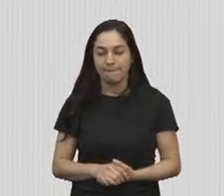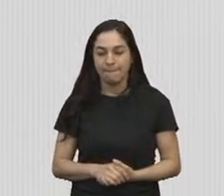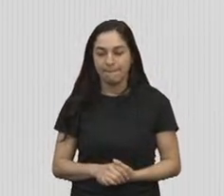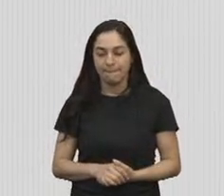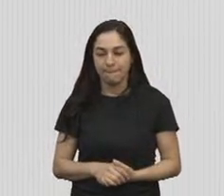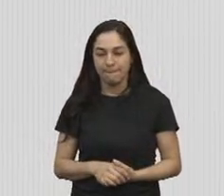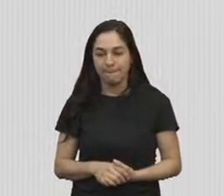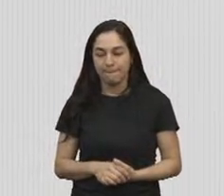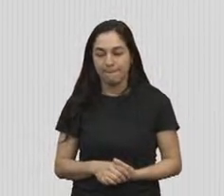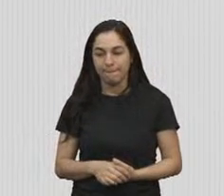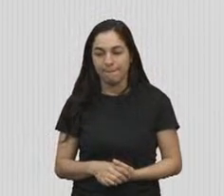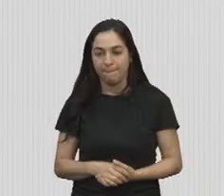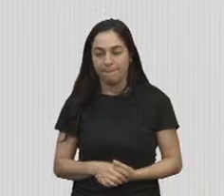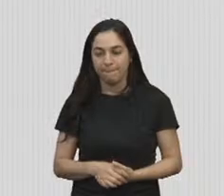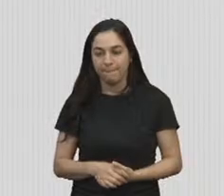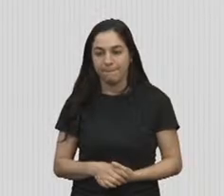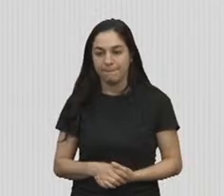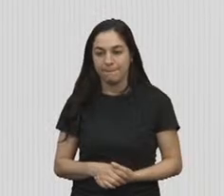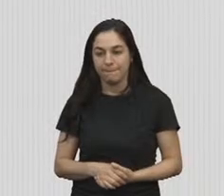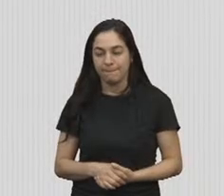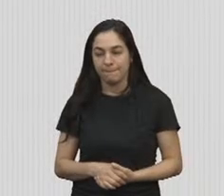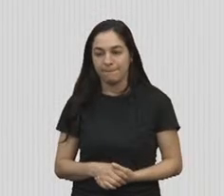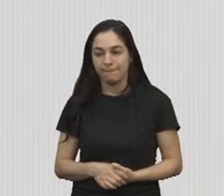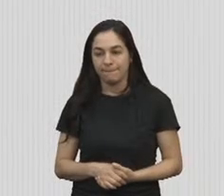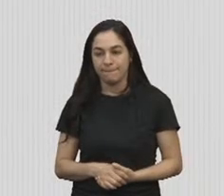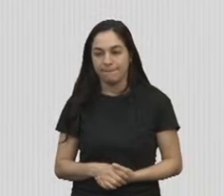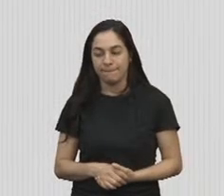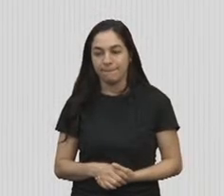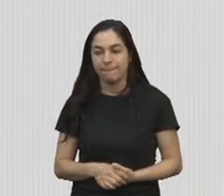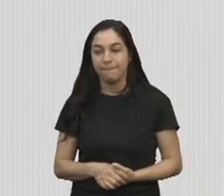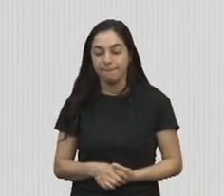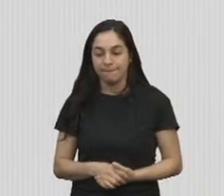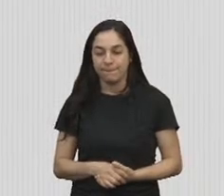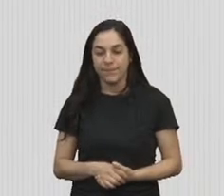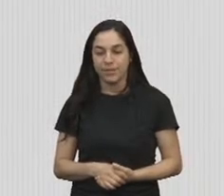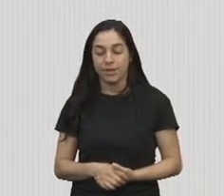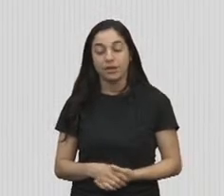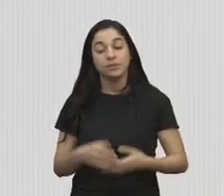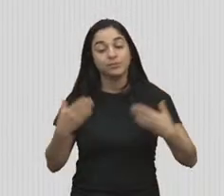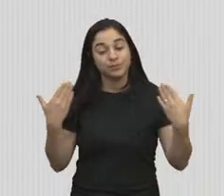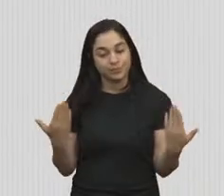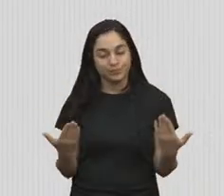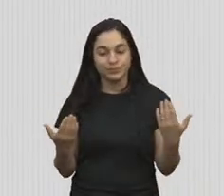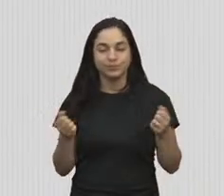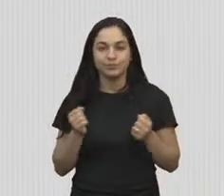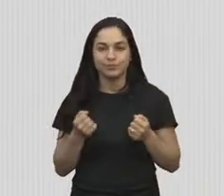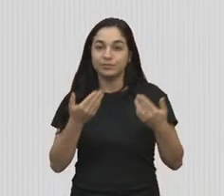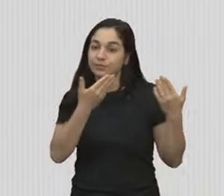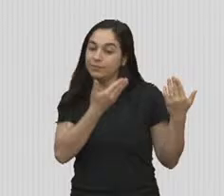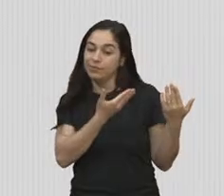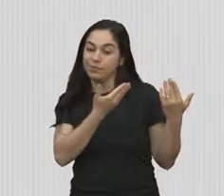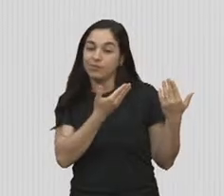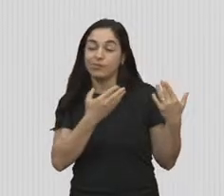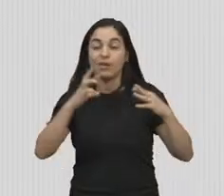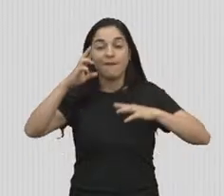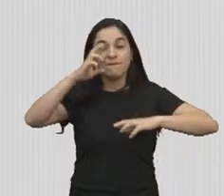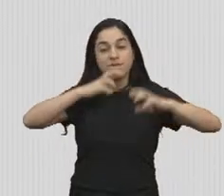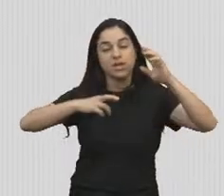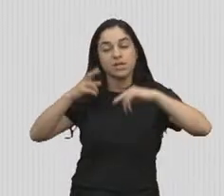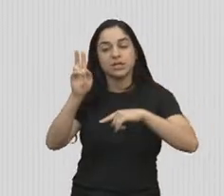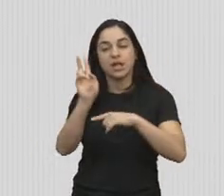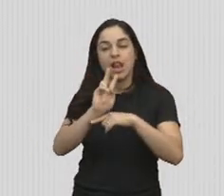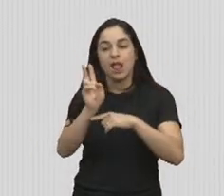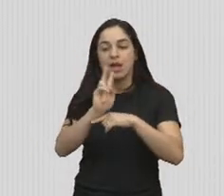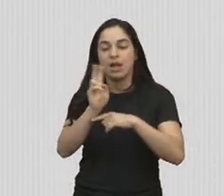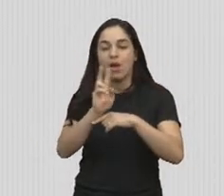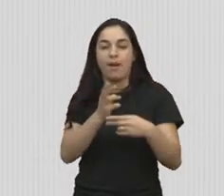Tem que voltar um só para eu, antes de falar de finalidade. Isso. Então, a fiscalização ela é feita exclusivamente